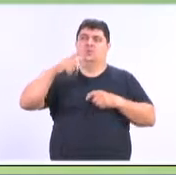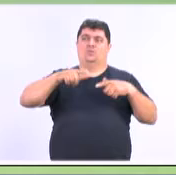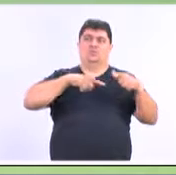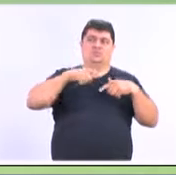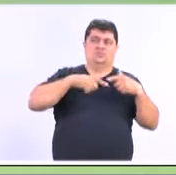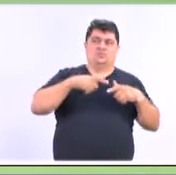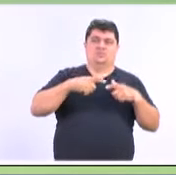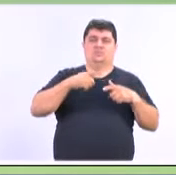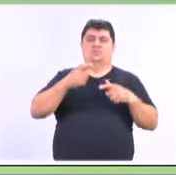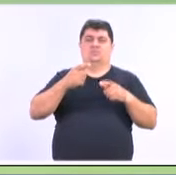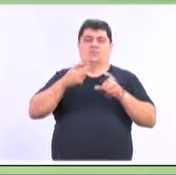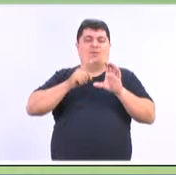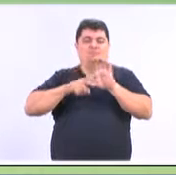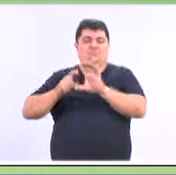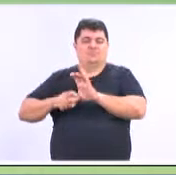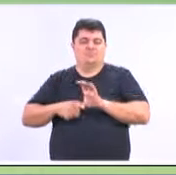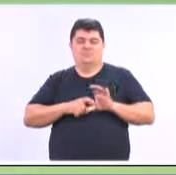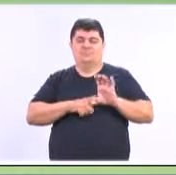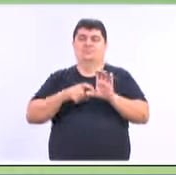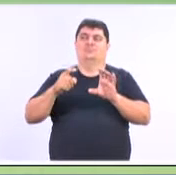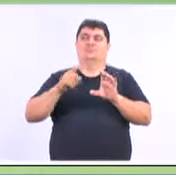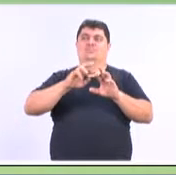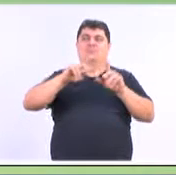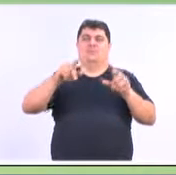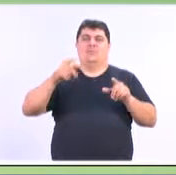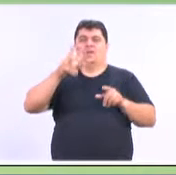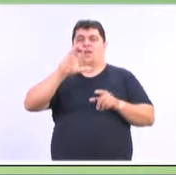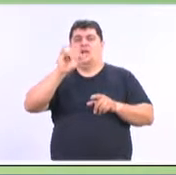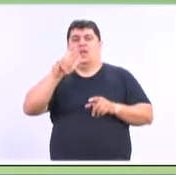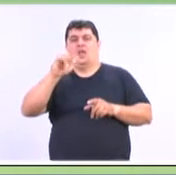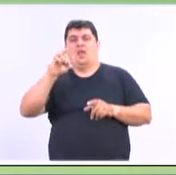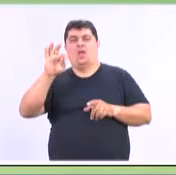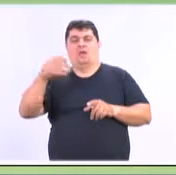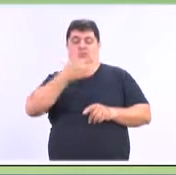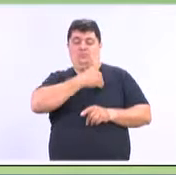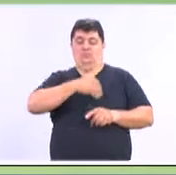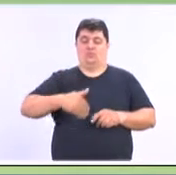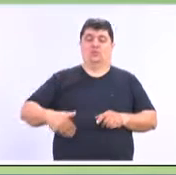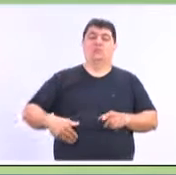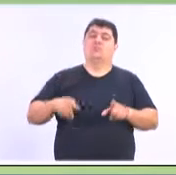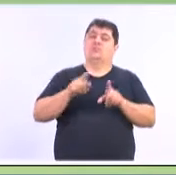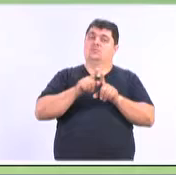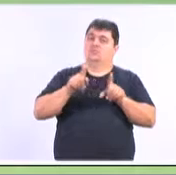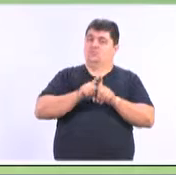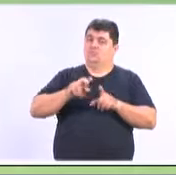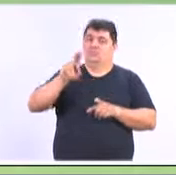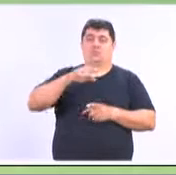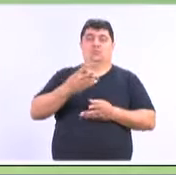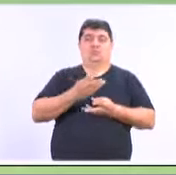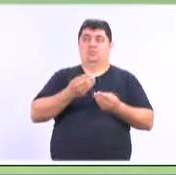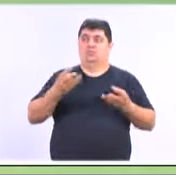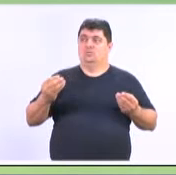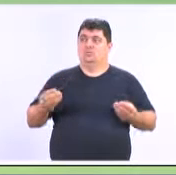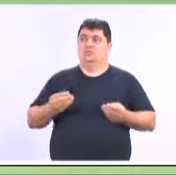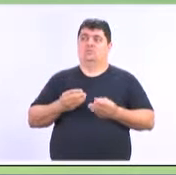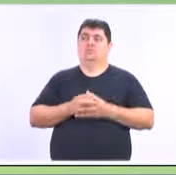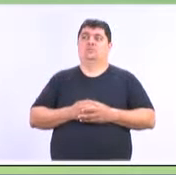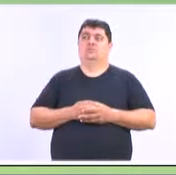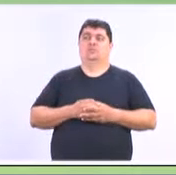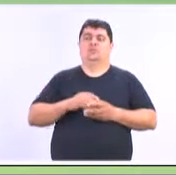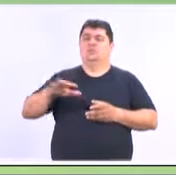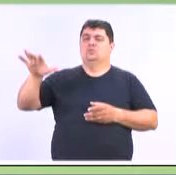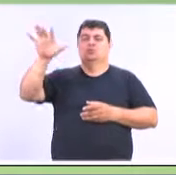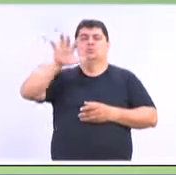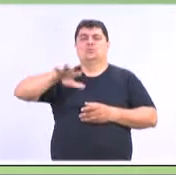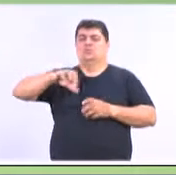credores, fornecedores e outros credores, clientes, governo, né? O governo usa bastante, e suas agências e a sociedade